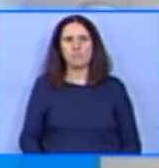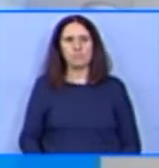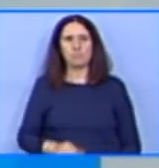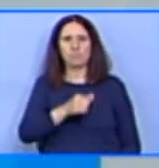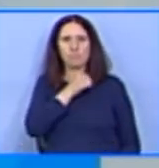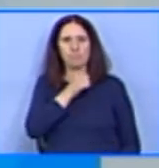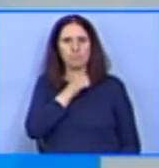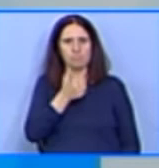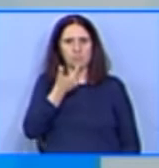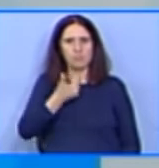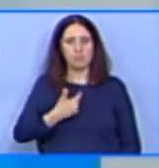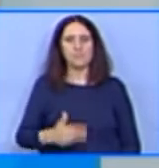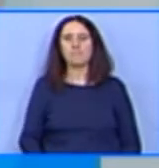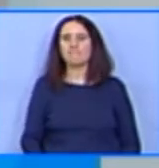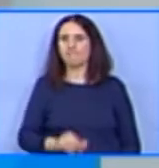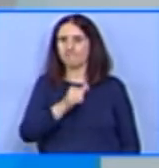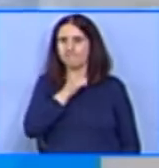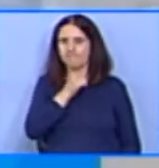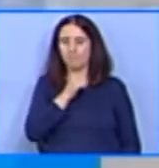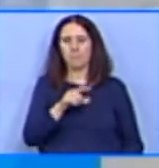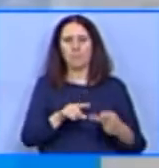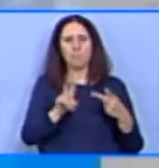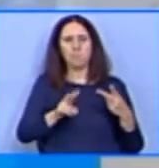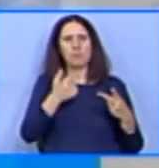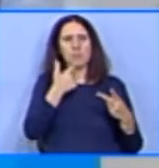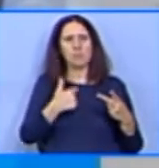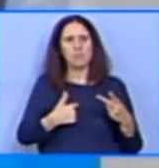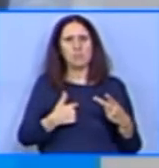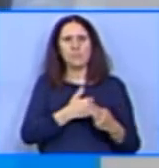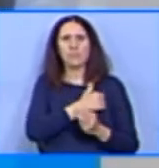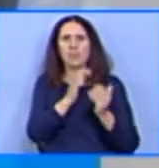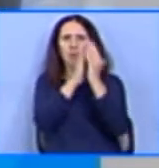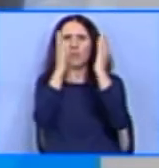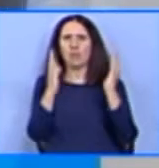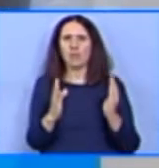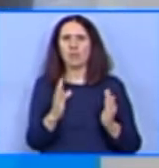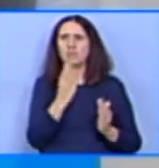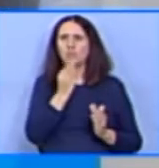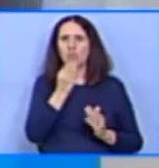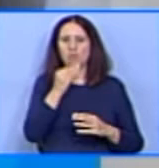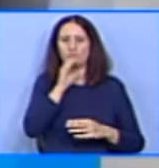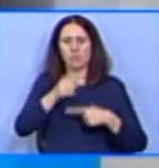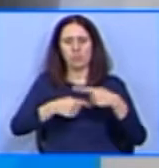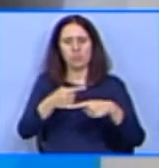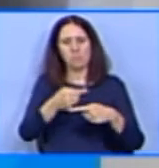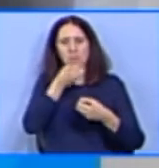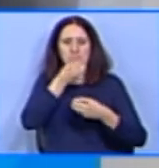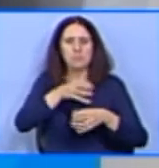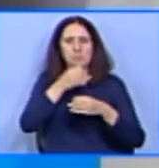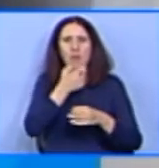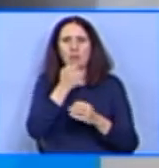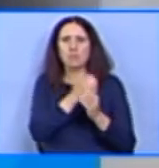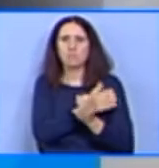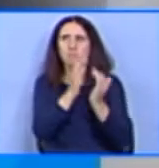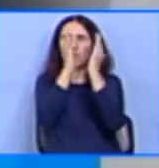perante o pedido. Segundo, diz que veio para os filhos da casa de Israel. Ainda que sejam os perdidos, mas os perdidos da